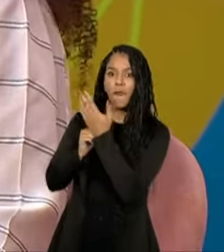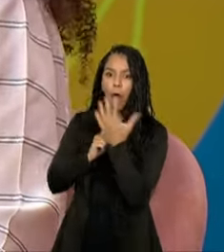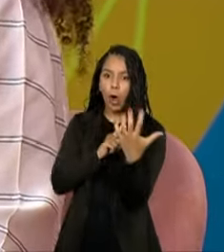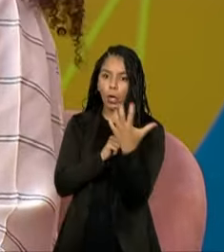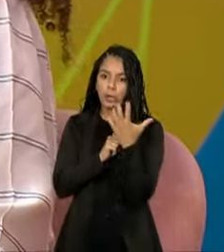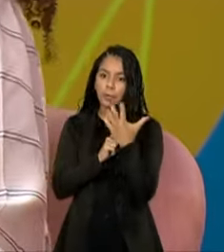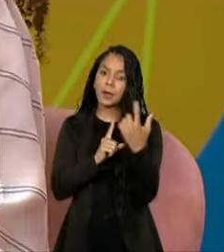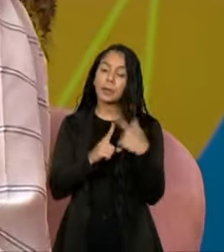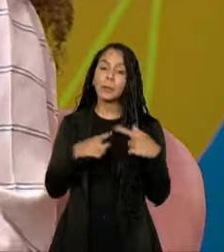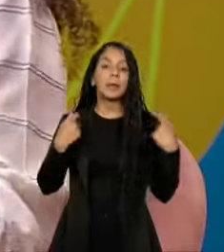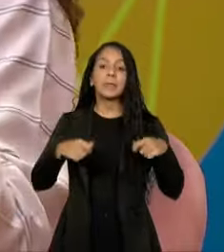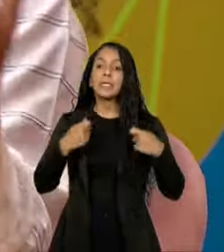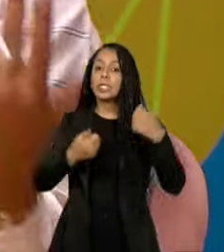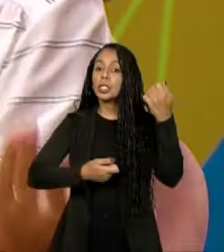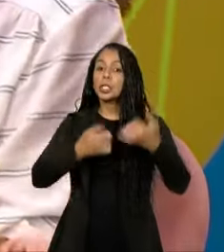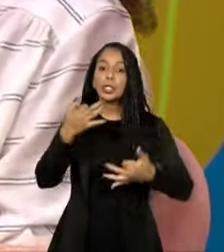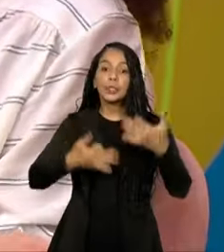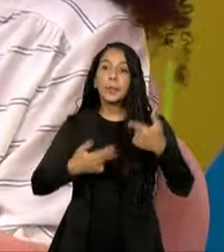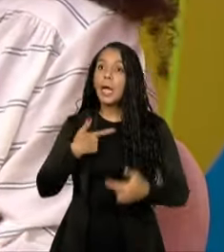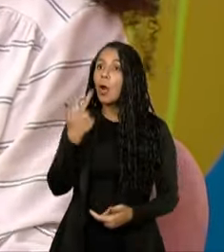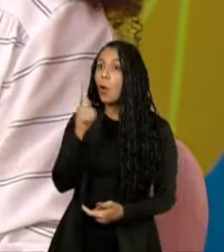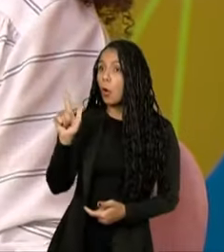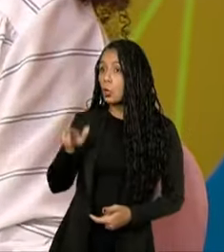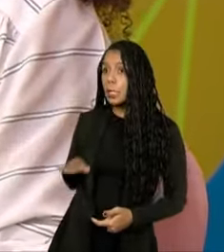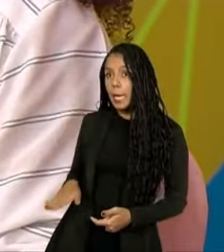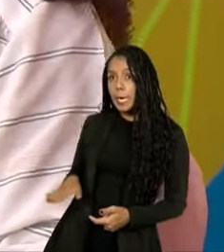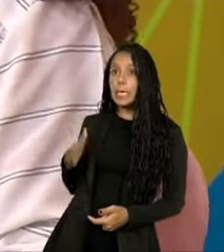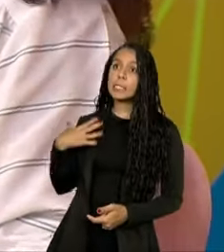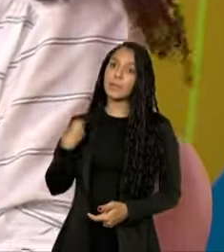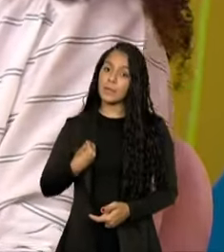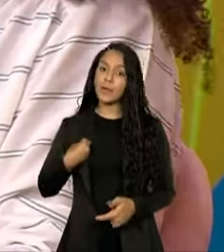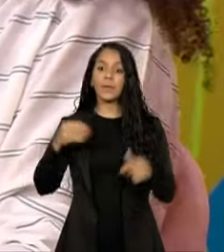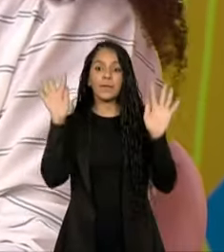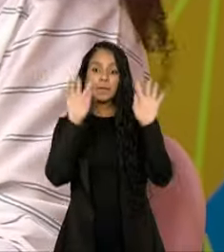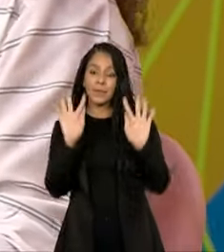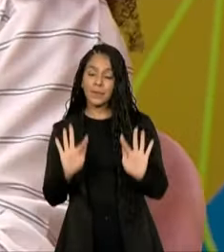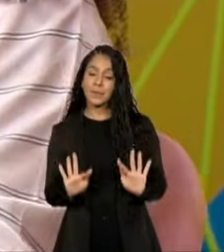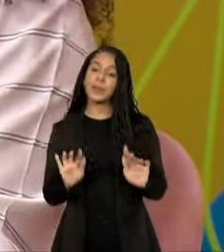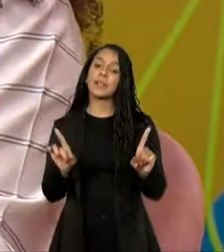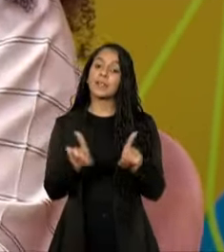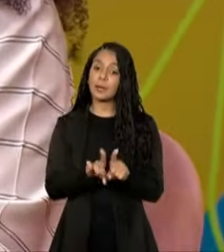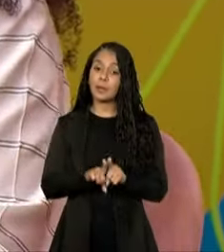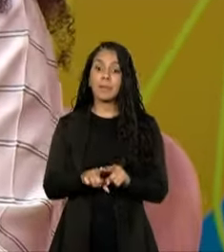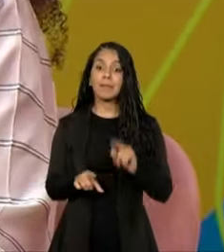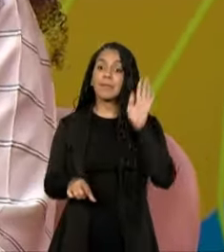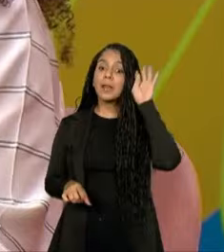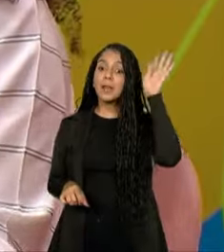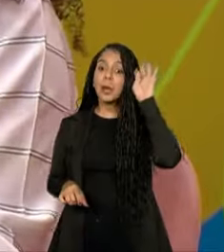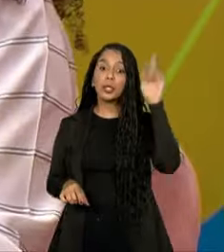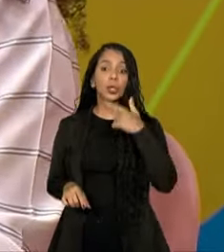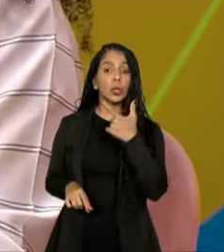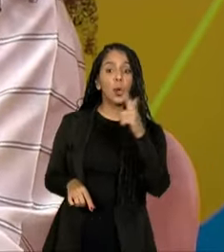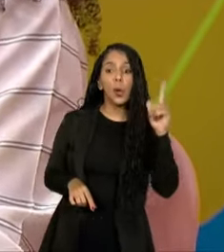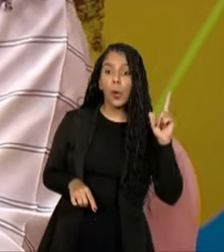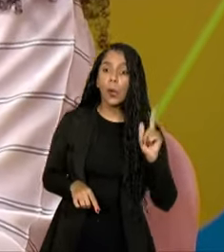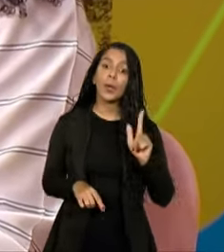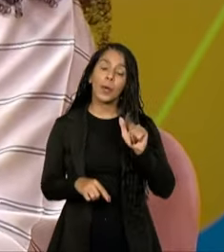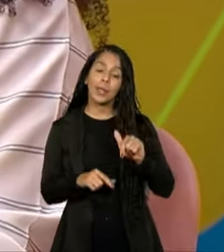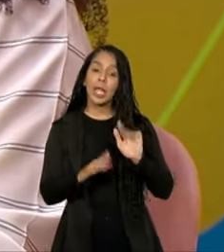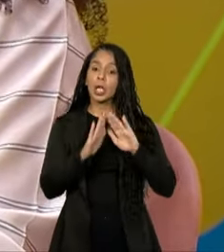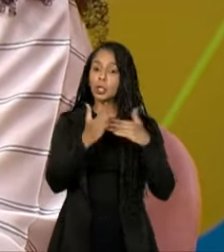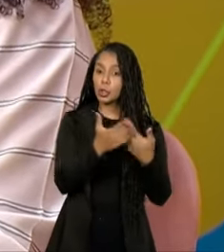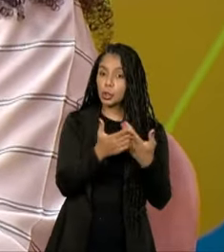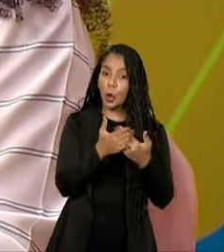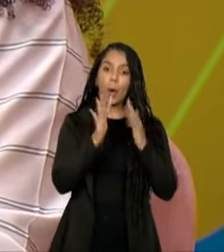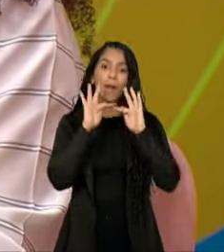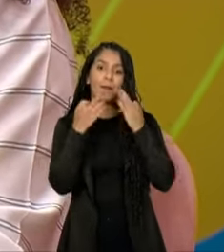satisfação para o outro de que a criança está viva e feliz. Imagina, quantos outros existem na vida, né? É a escola, é a família,